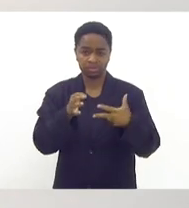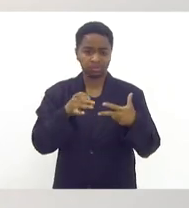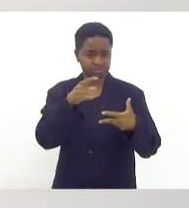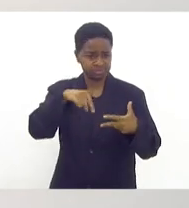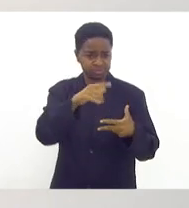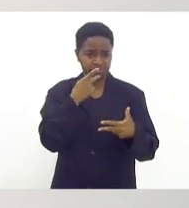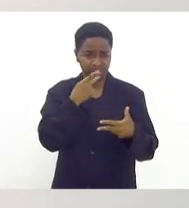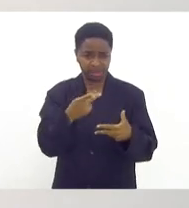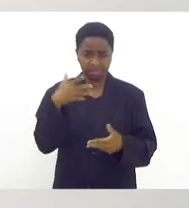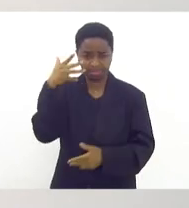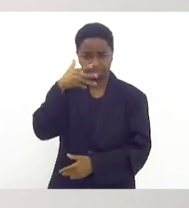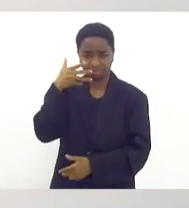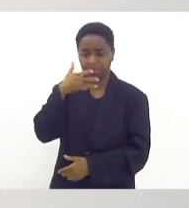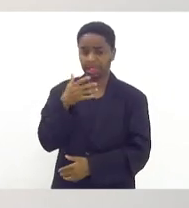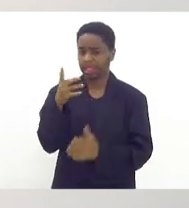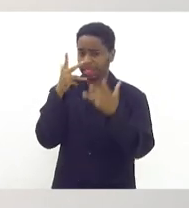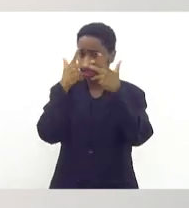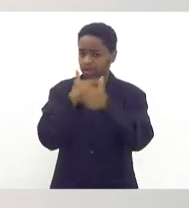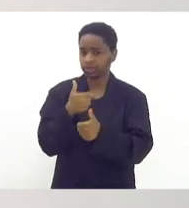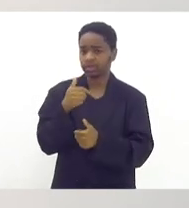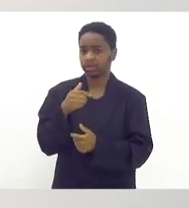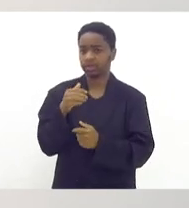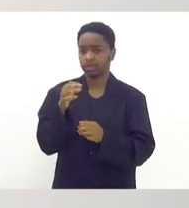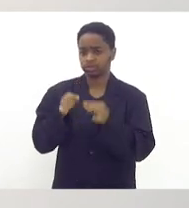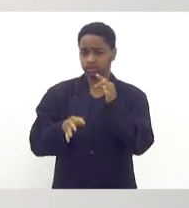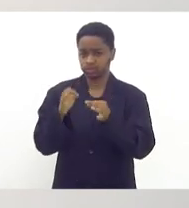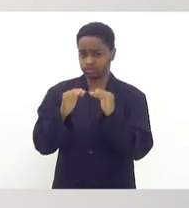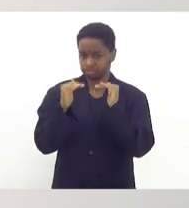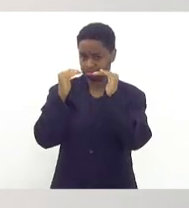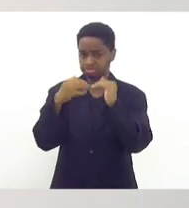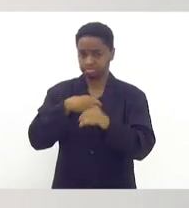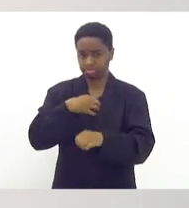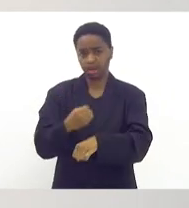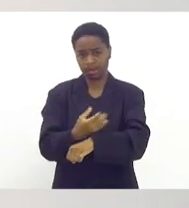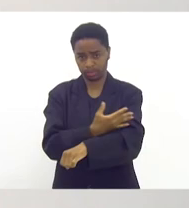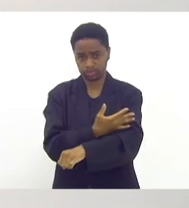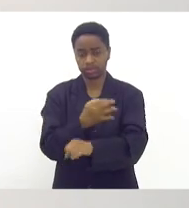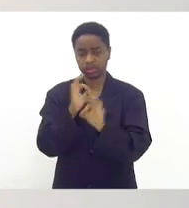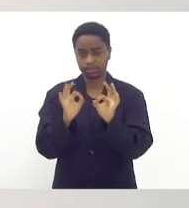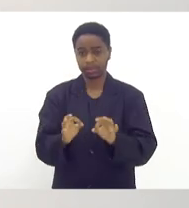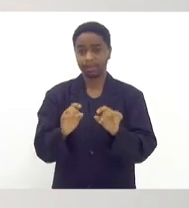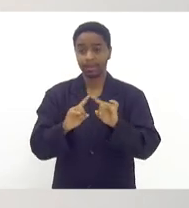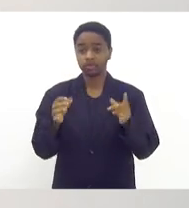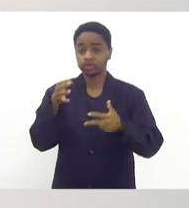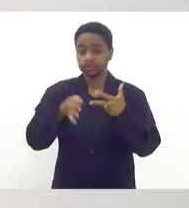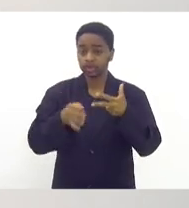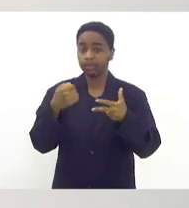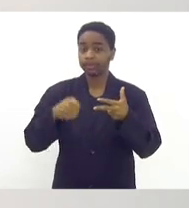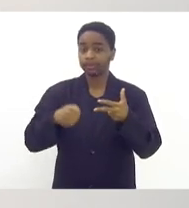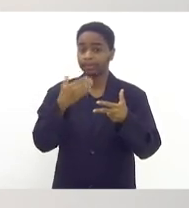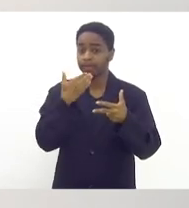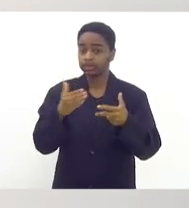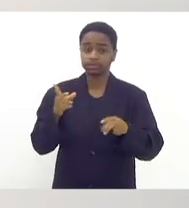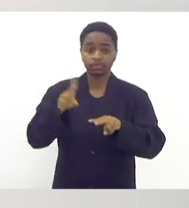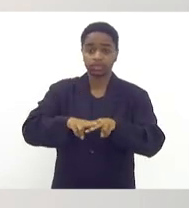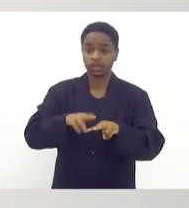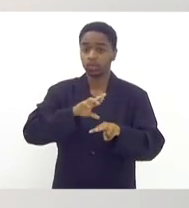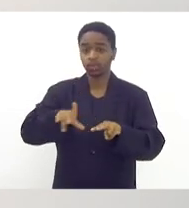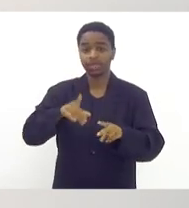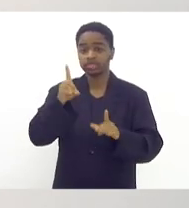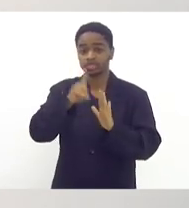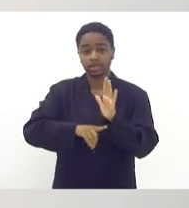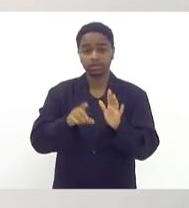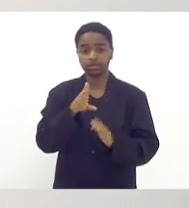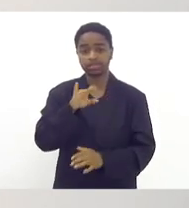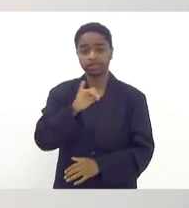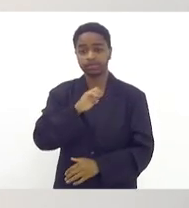as palavras da desembargadora sal emocionantes mas judiciário tem que pedir prisão não é pelo Direito Civil mais